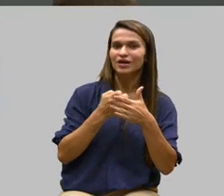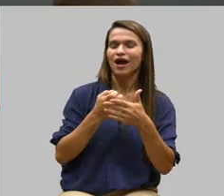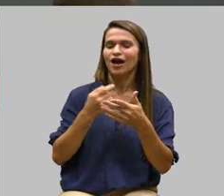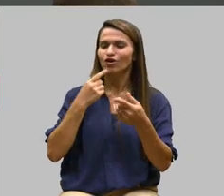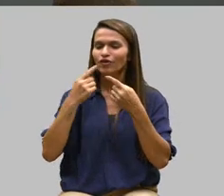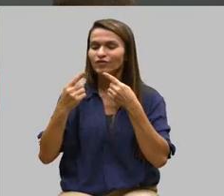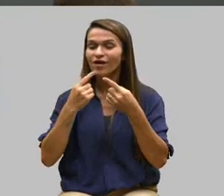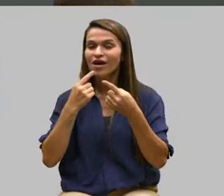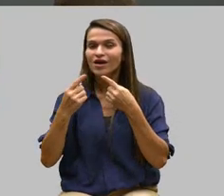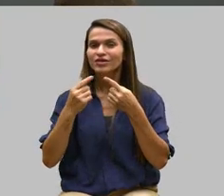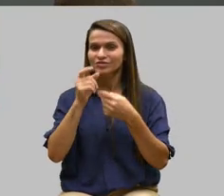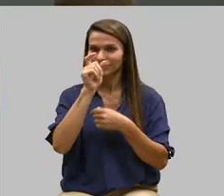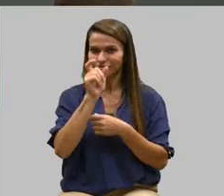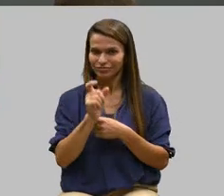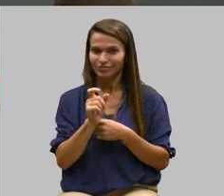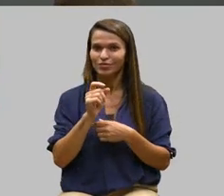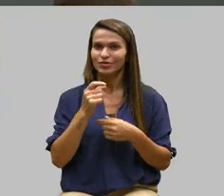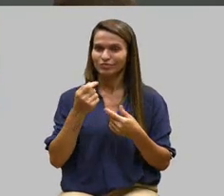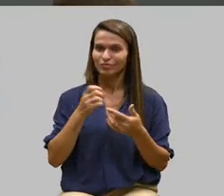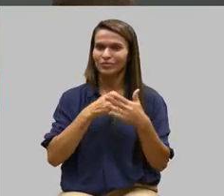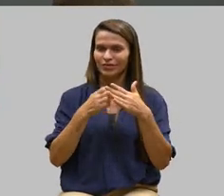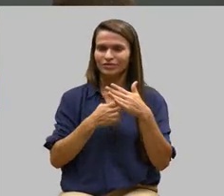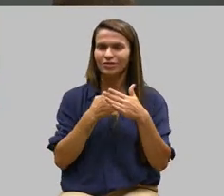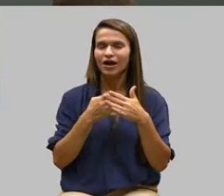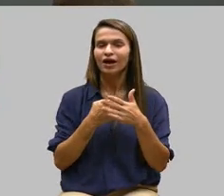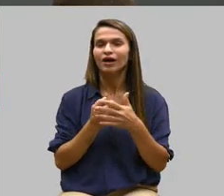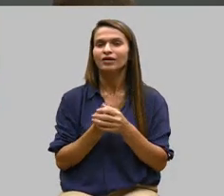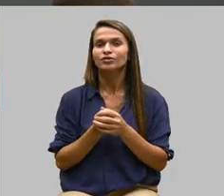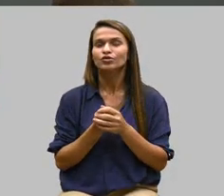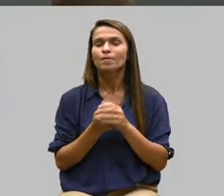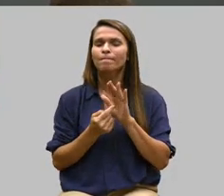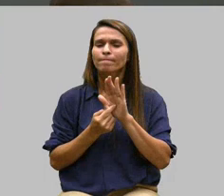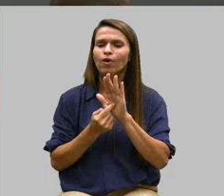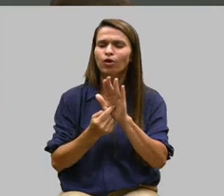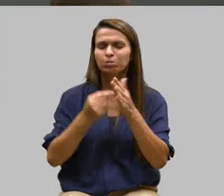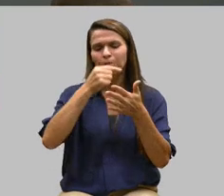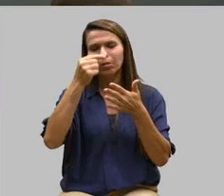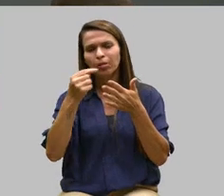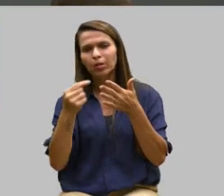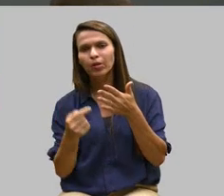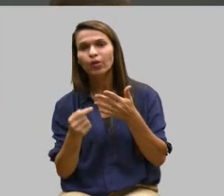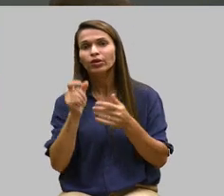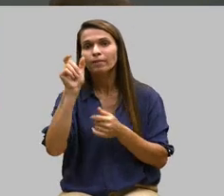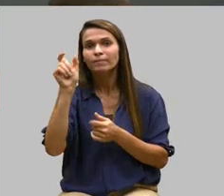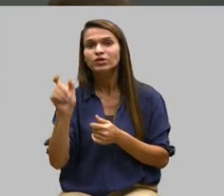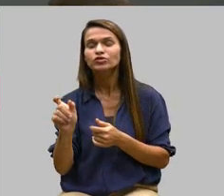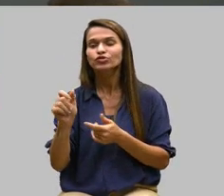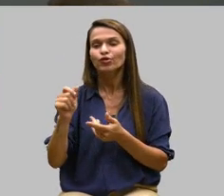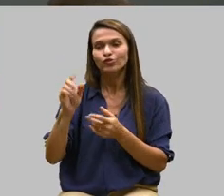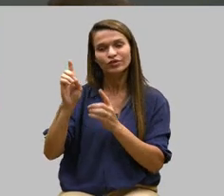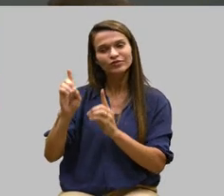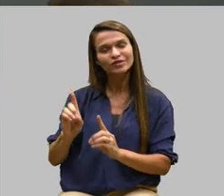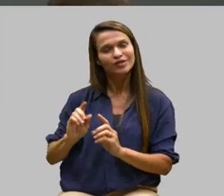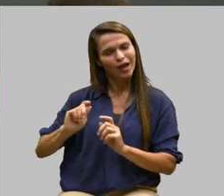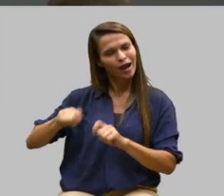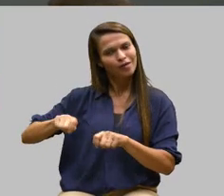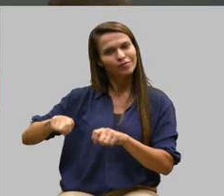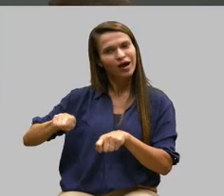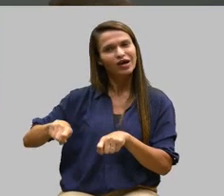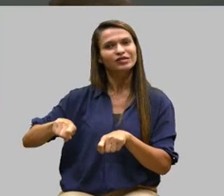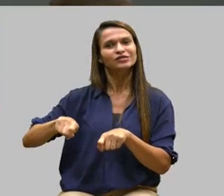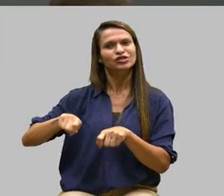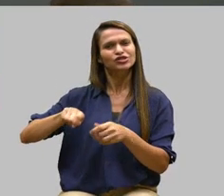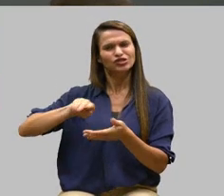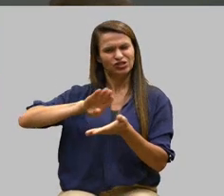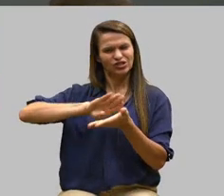com os empresários e mostre para ele do que do que a pessoa quando deficiência é capaz de tirar esse rótulo de